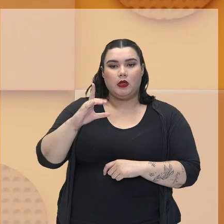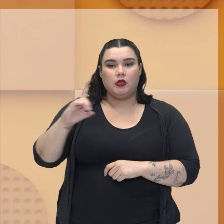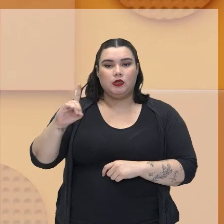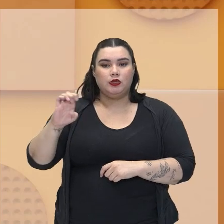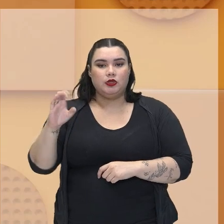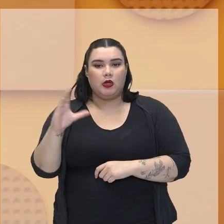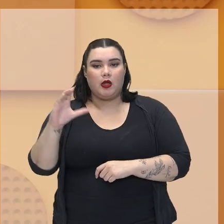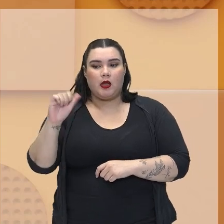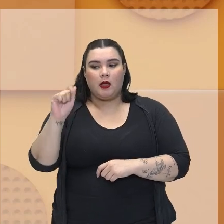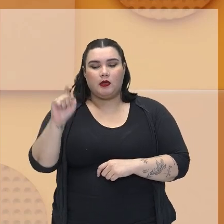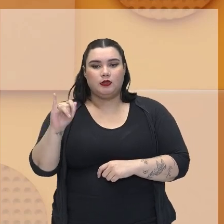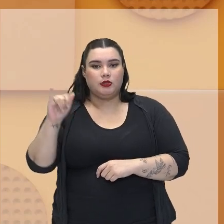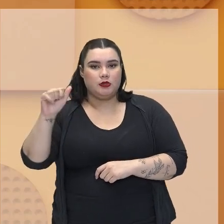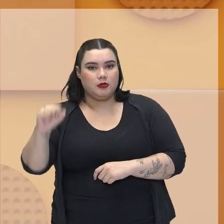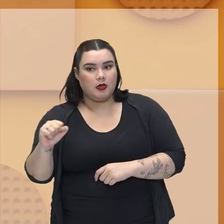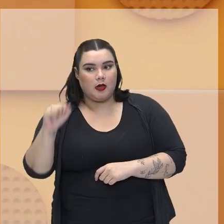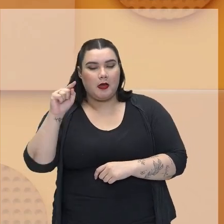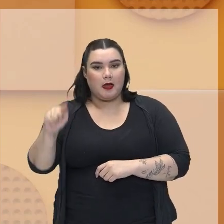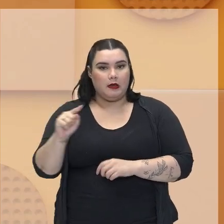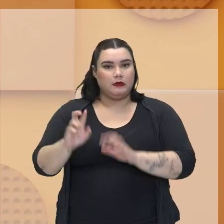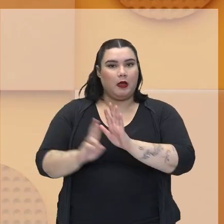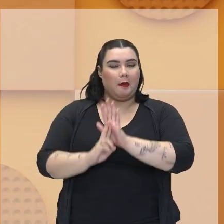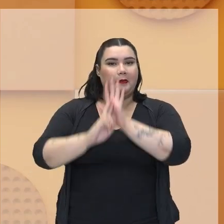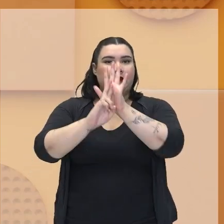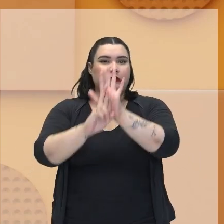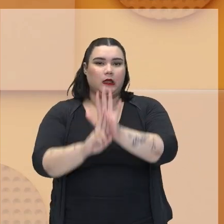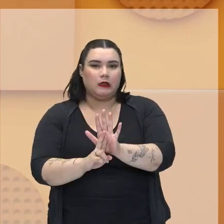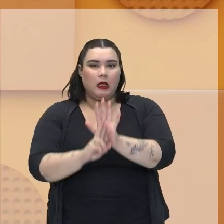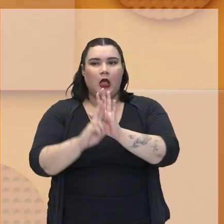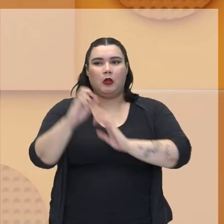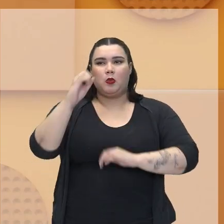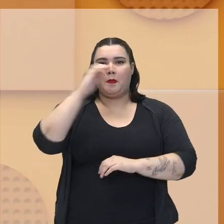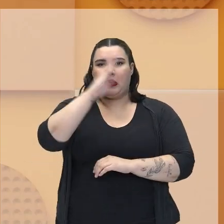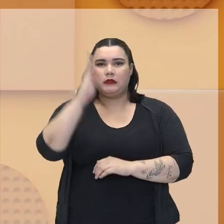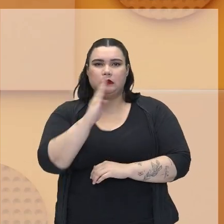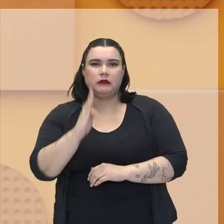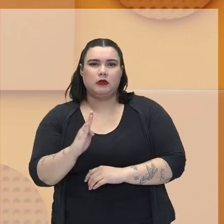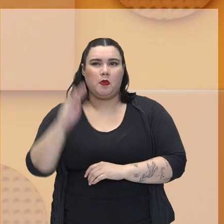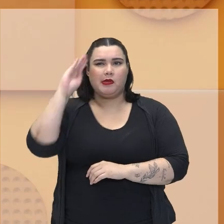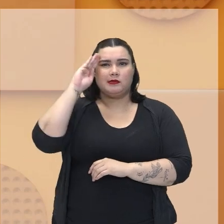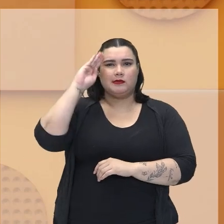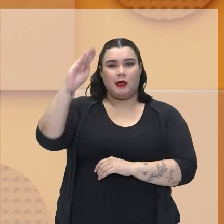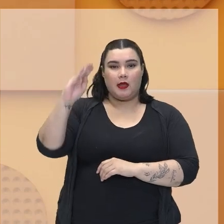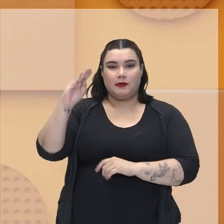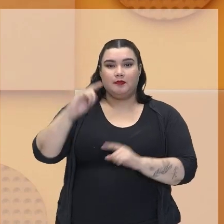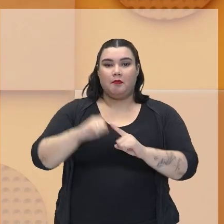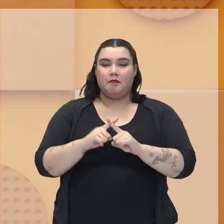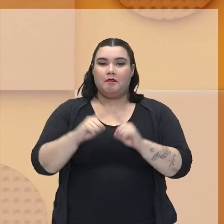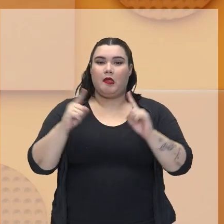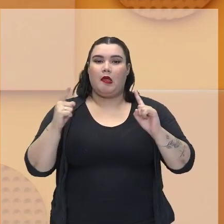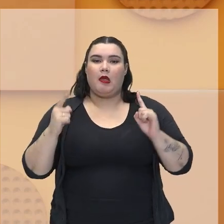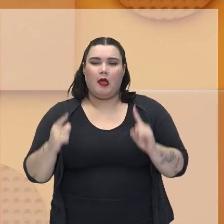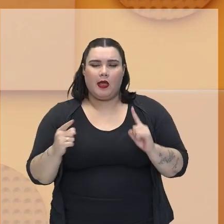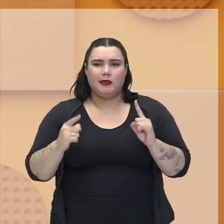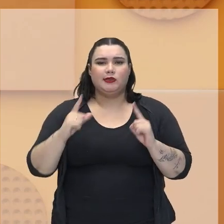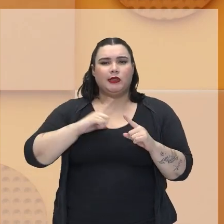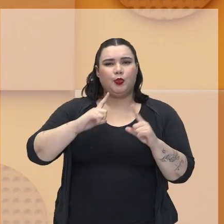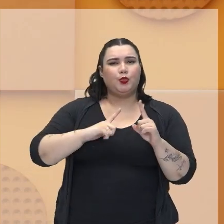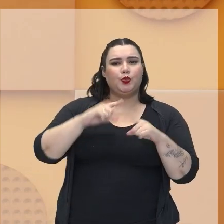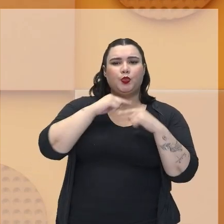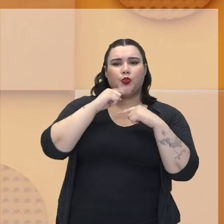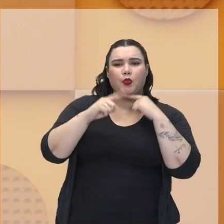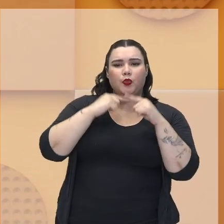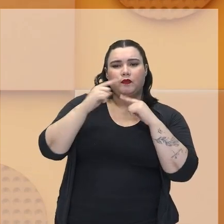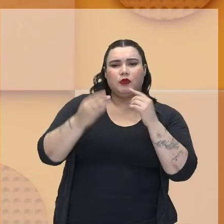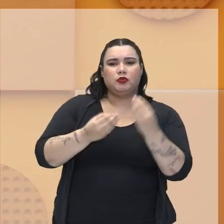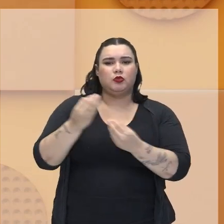considerado um dos grandes heróis do exército brasileiro, mas que teve ali uma atuação meio que contestável contra